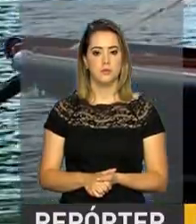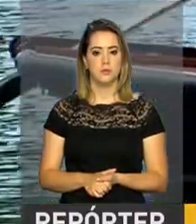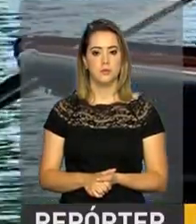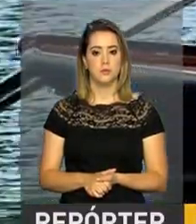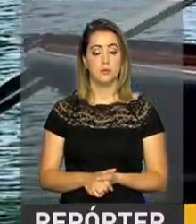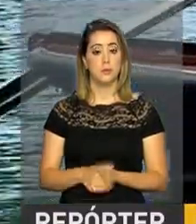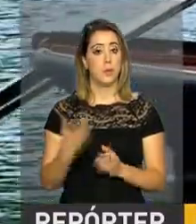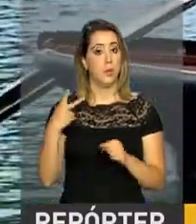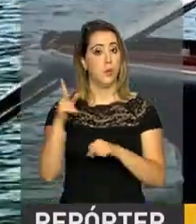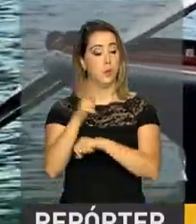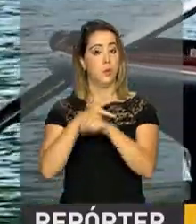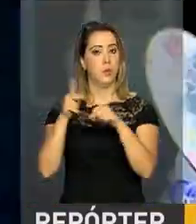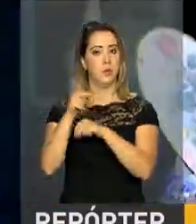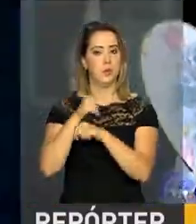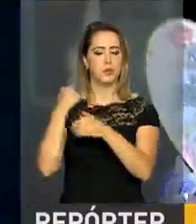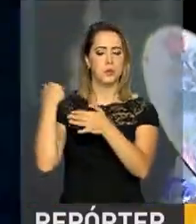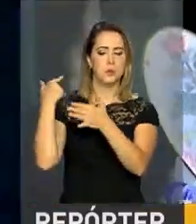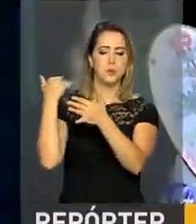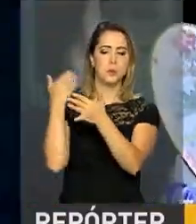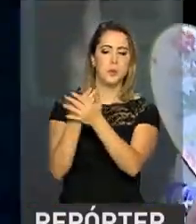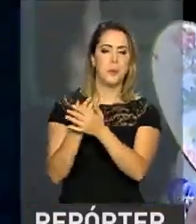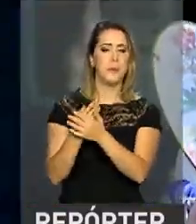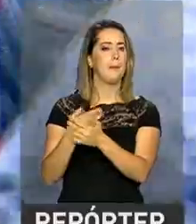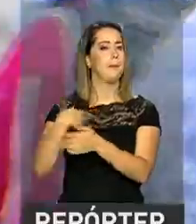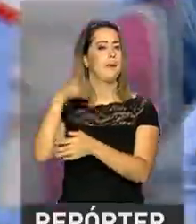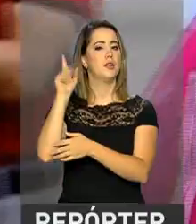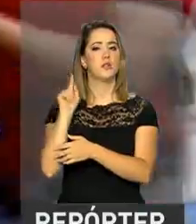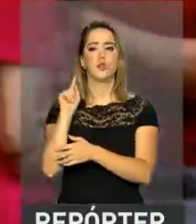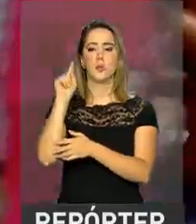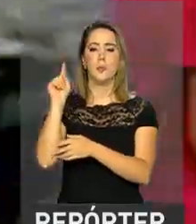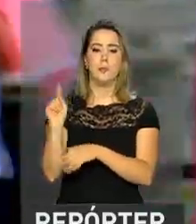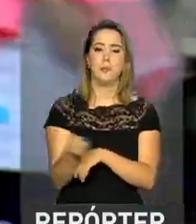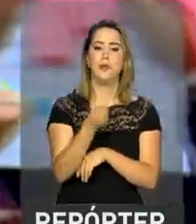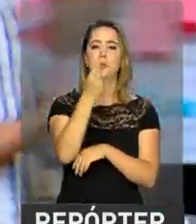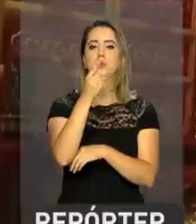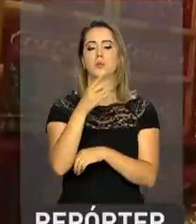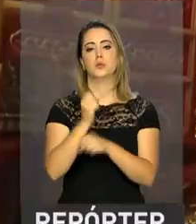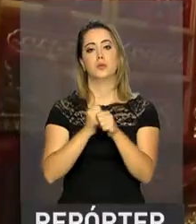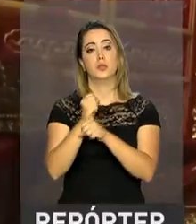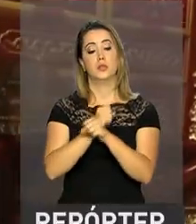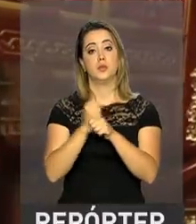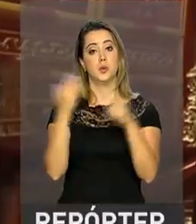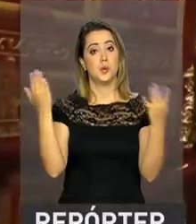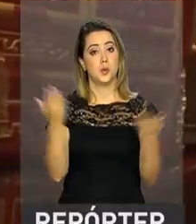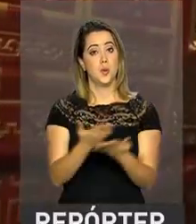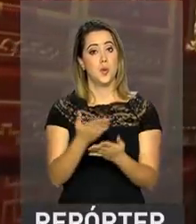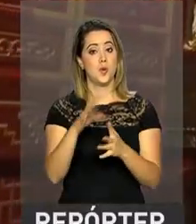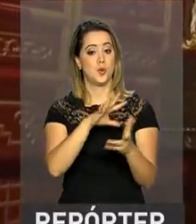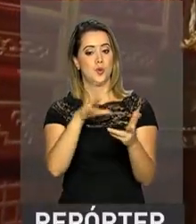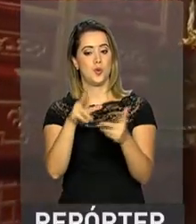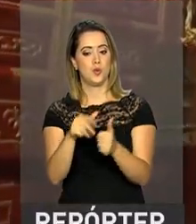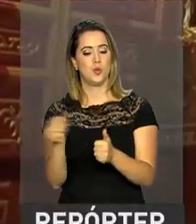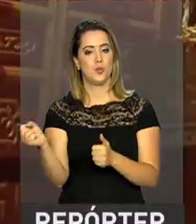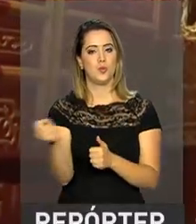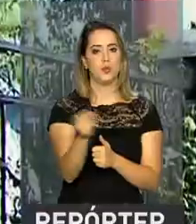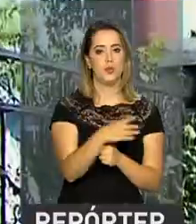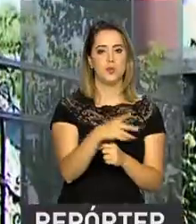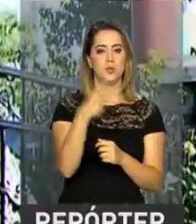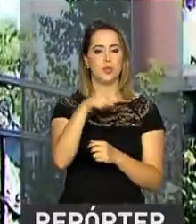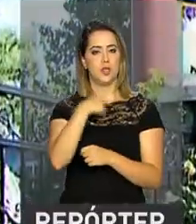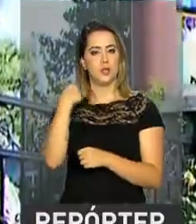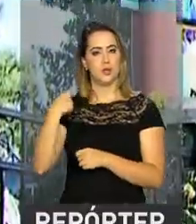Uma civilização milenar em um mundo contemporâneo. Na China, das dinastias e